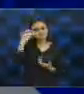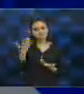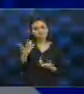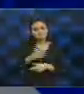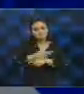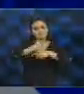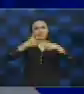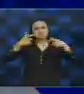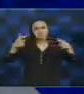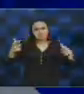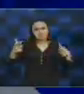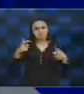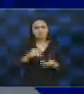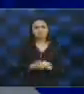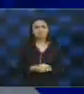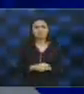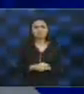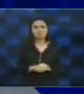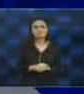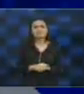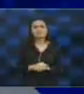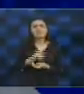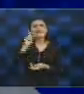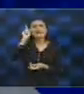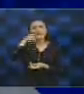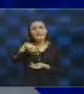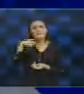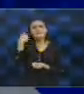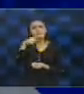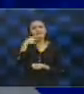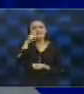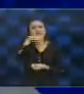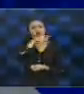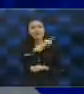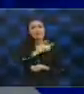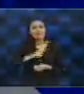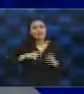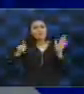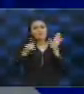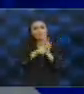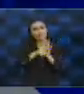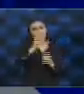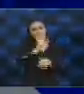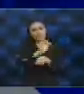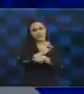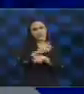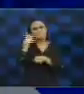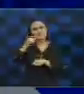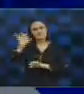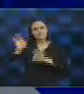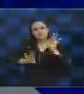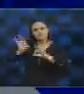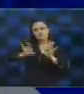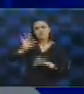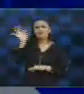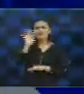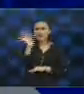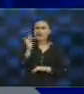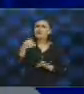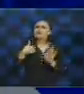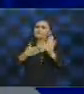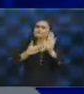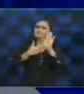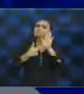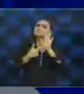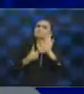Cresce. É uma questão constitucional do governo do Estado. Claro que teria que haver uma coordenação federal e eu prego isso. Mas